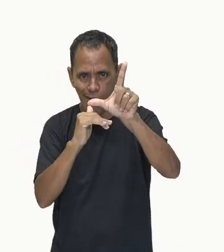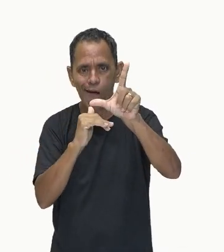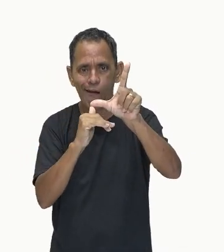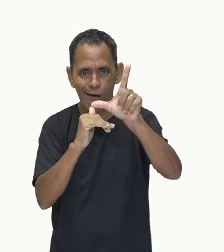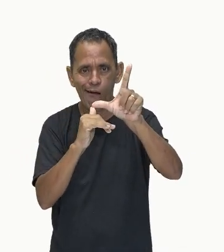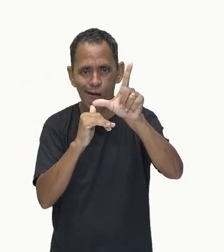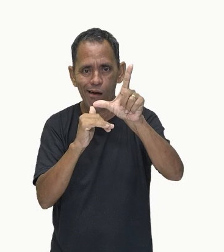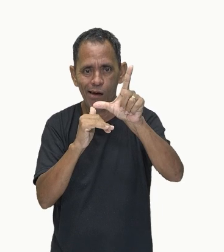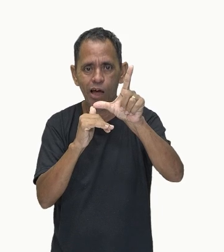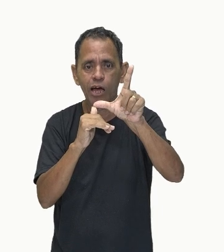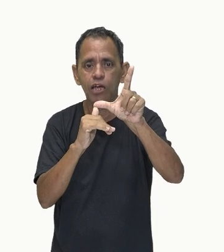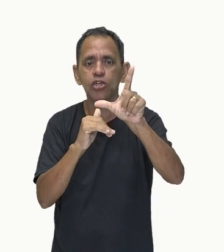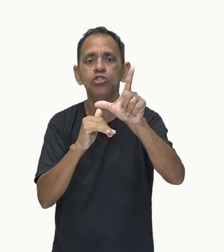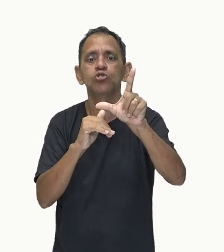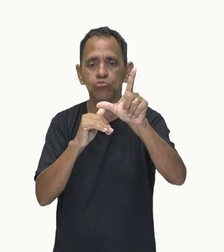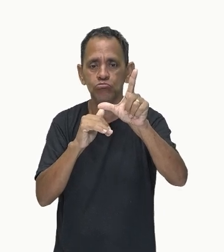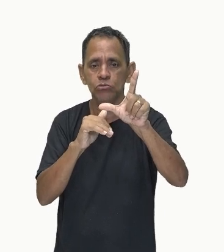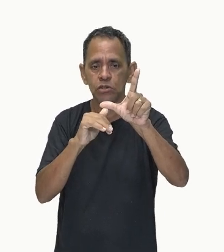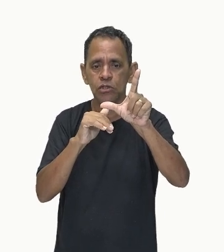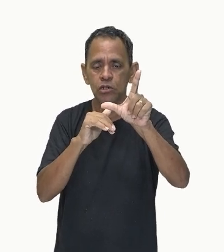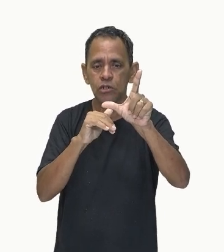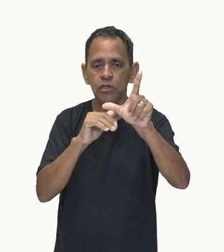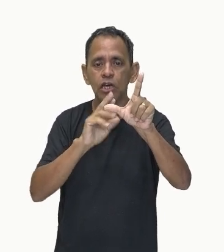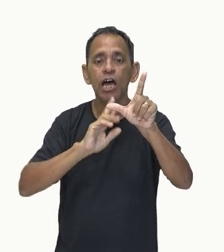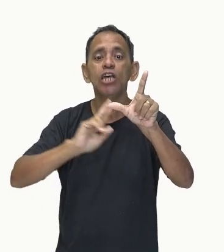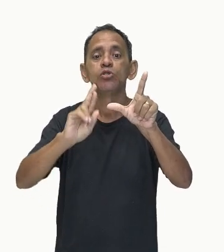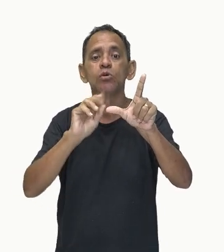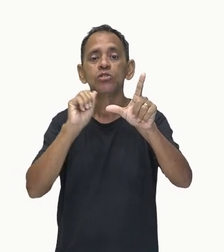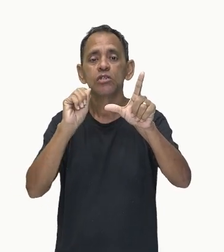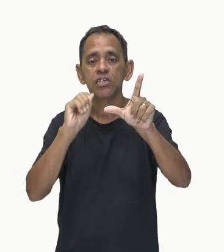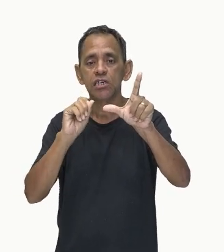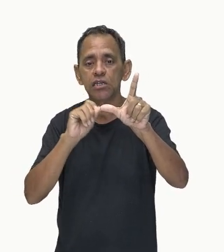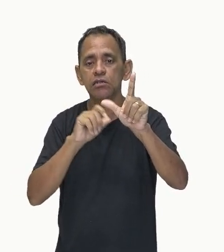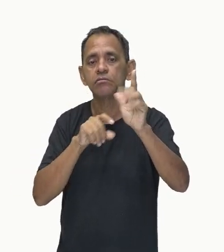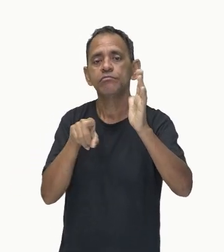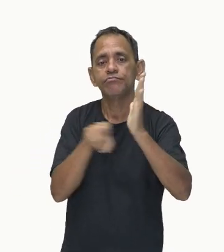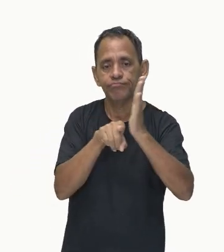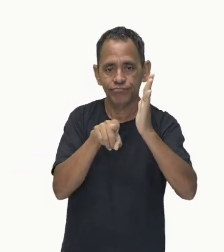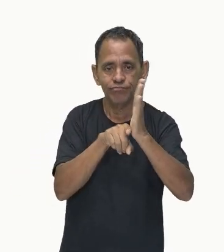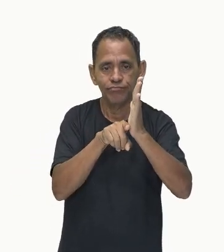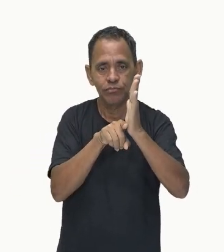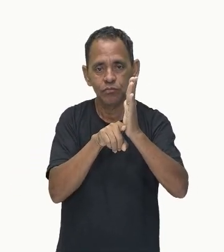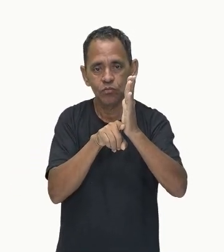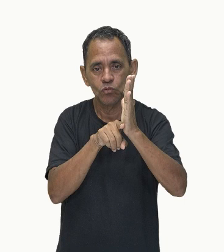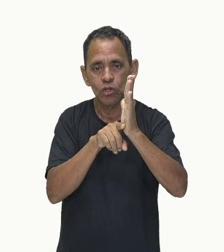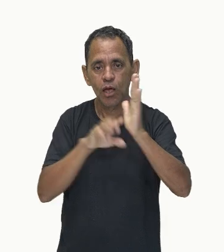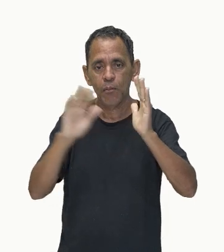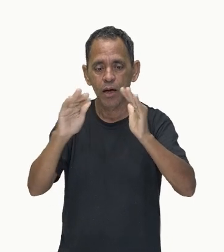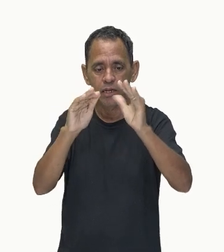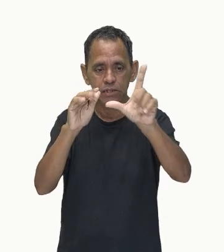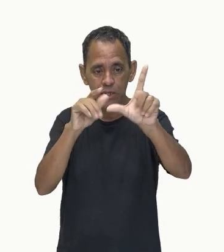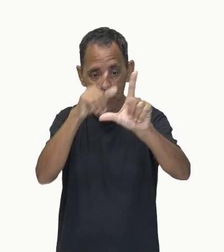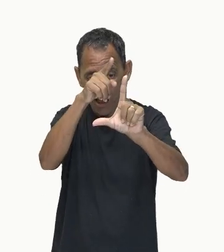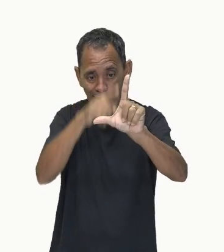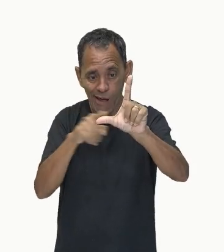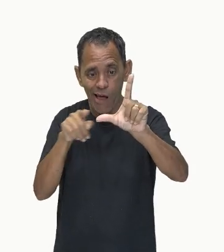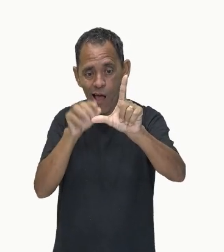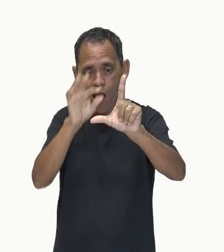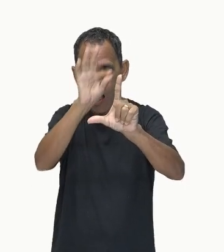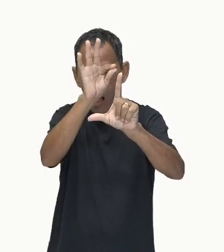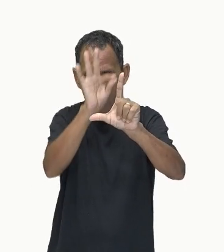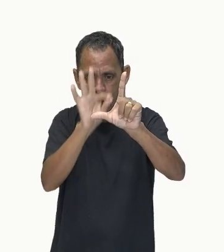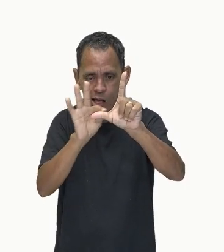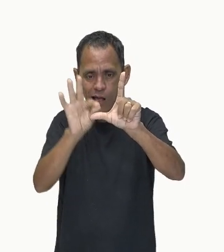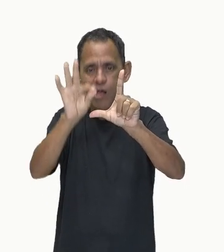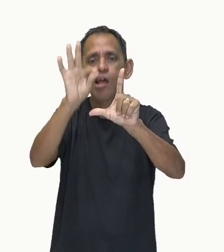pela área do gráfico, tá certo? E agora nós temos o nosso exemplo para essa situação aí.